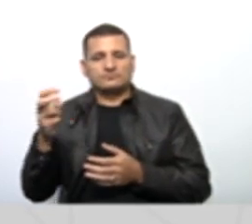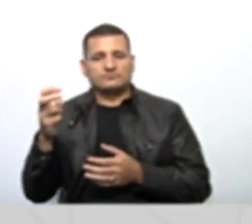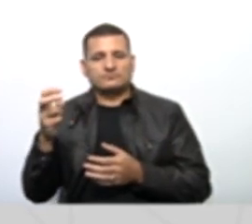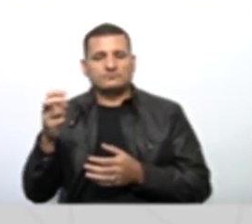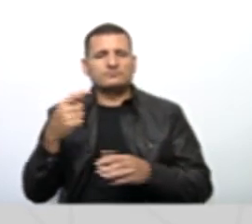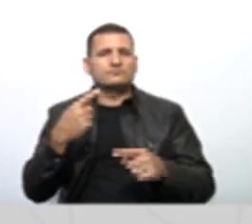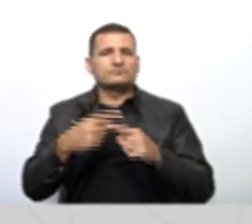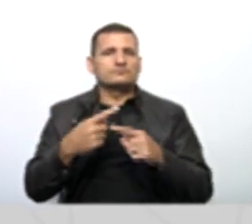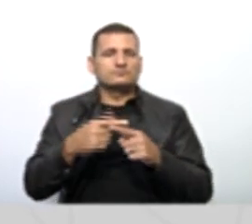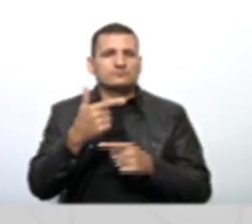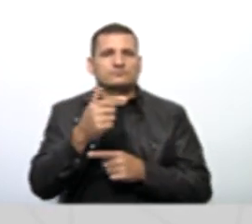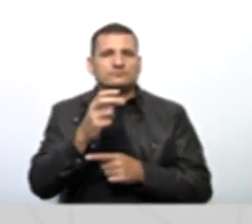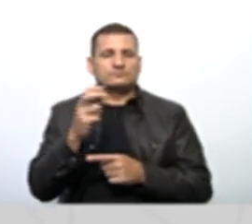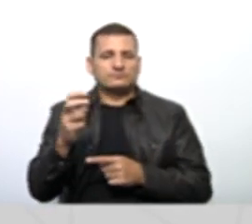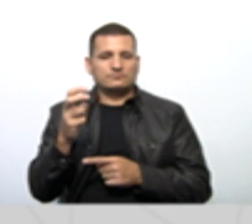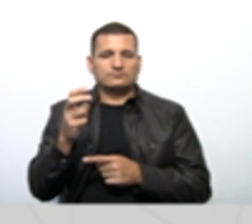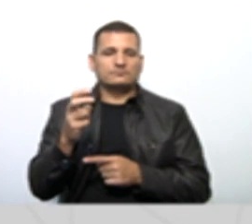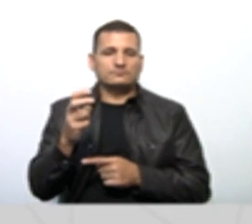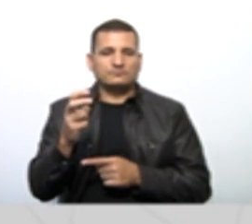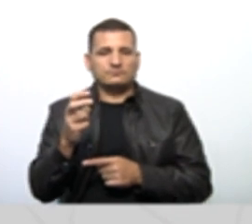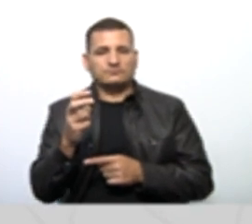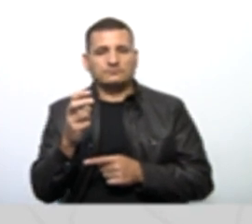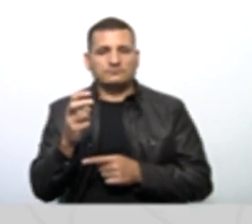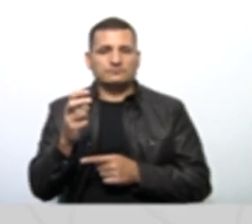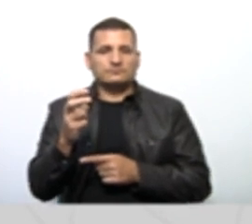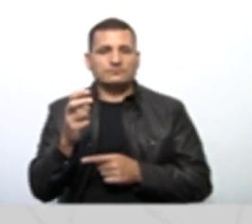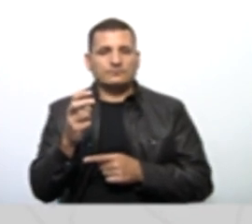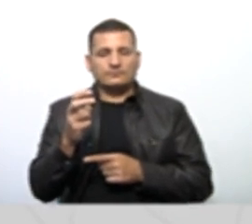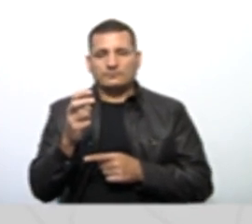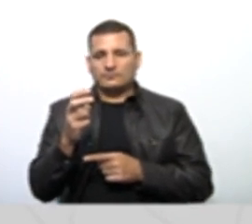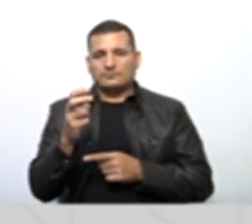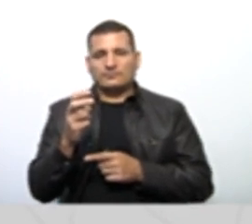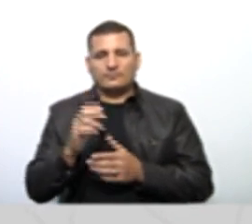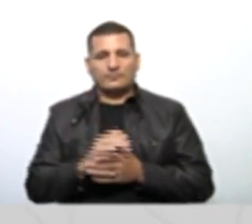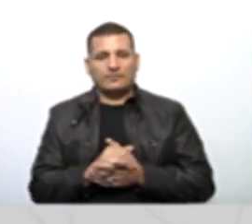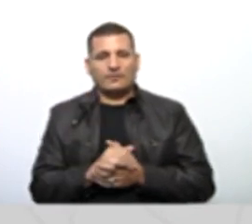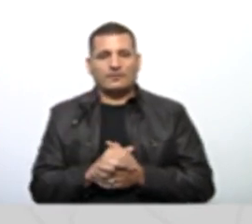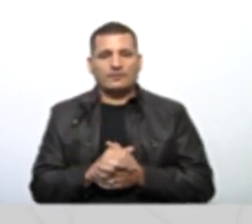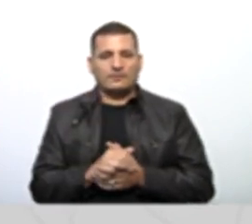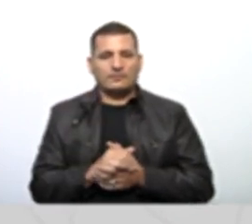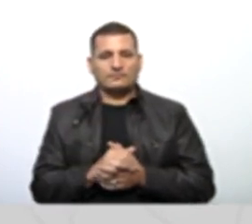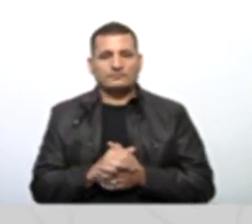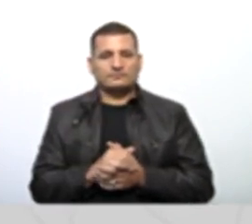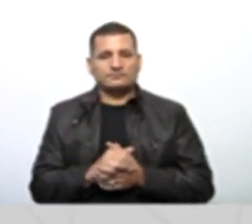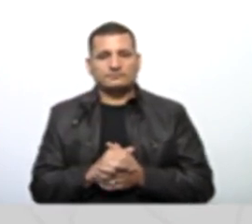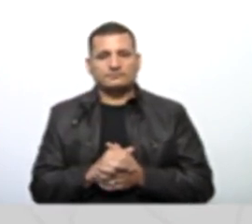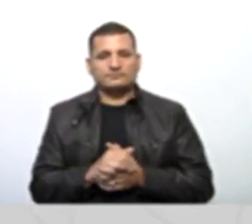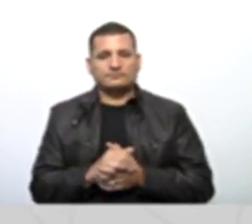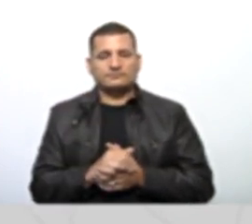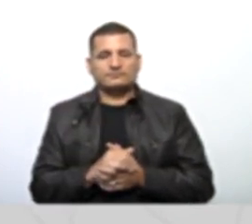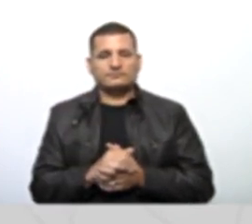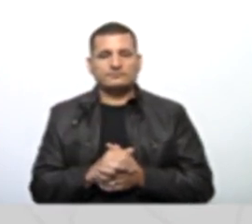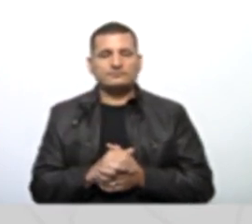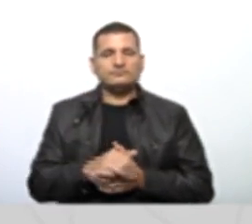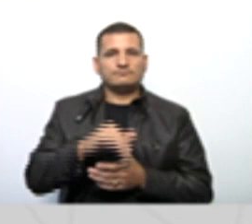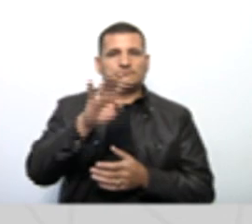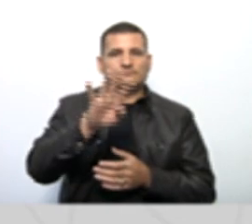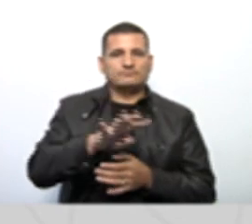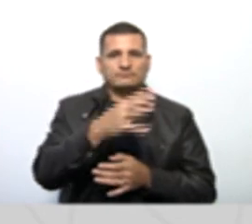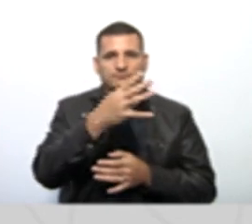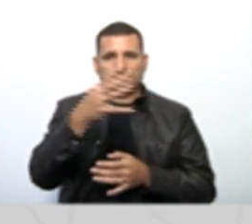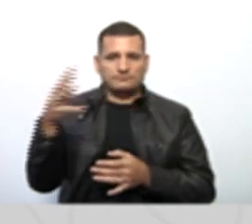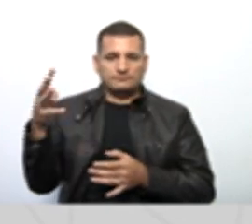seria 255 e só olha só a nossa próxima tabelinha aqui ó a tabelinha isso daqui